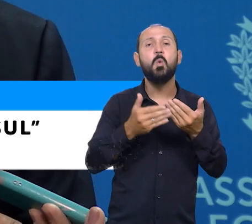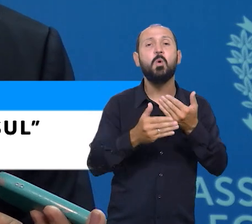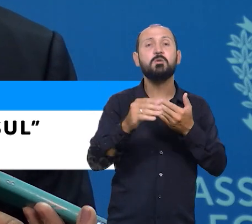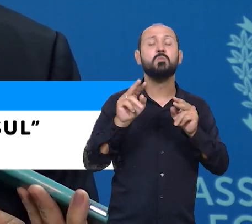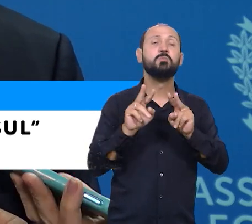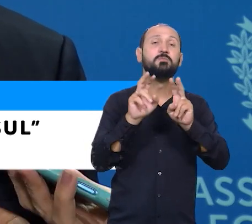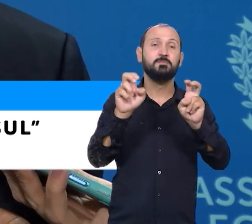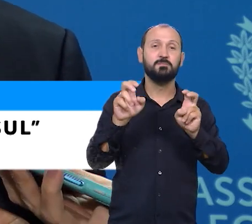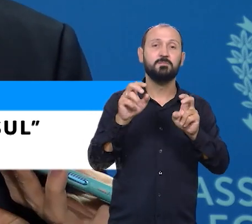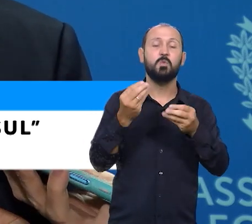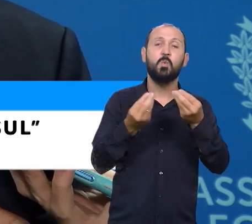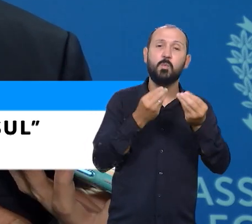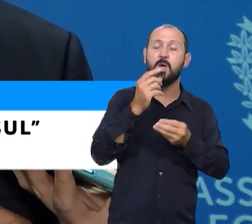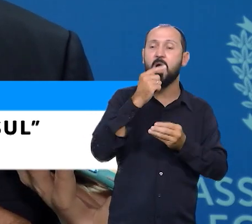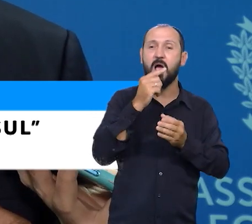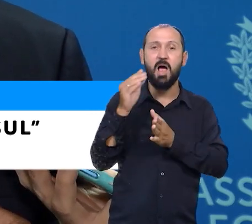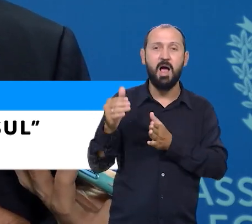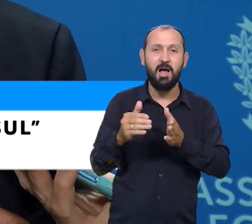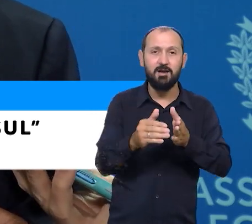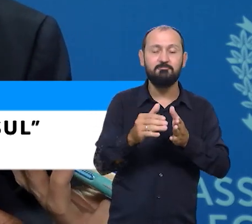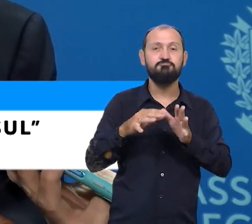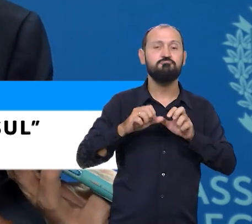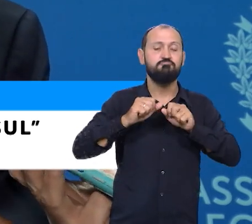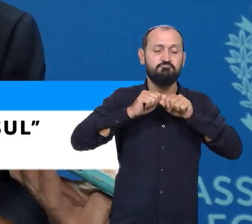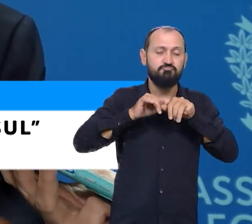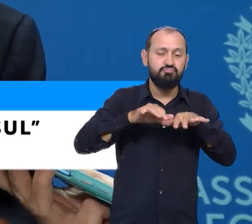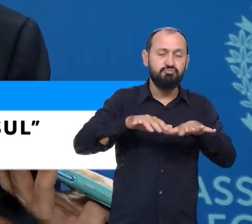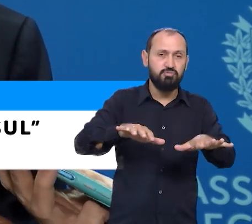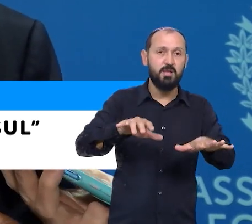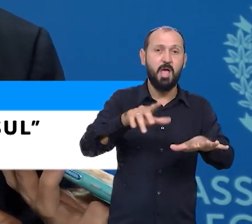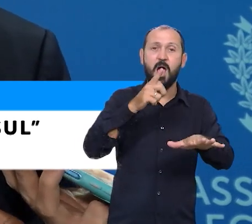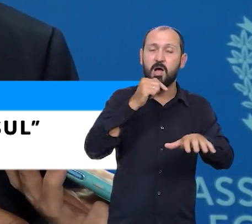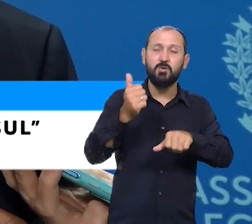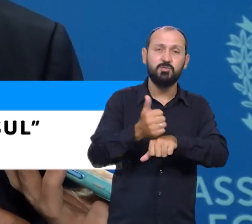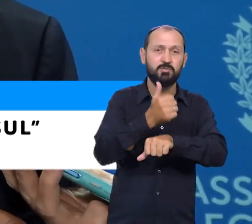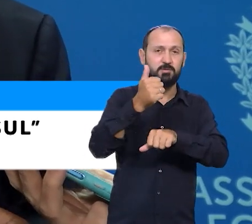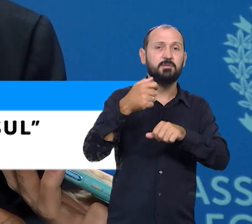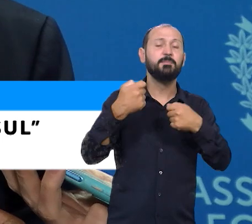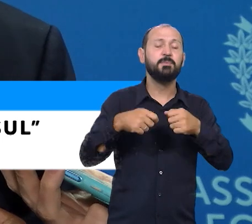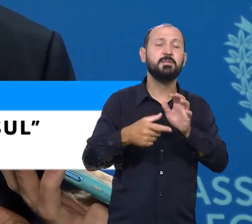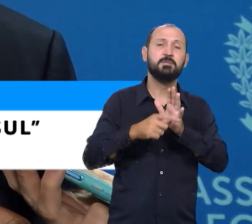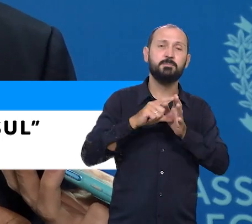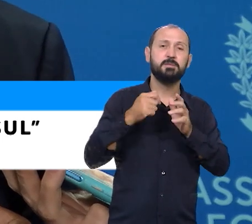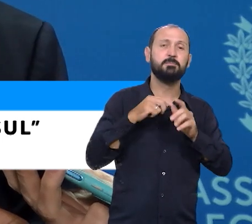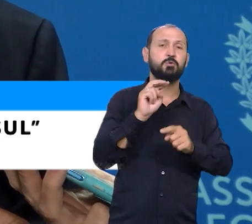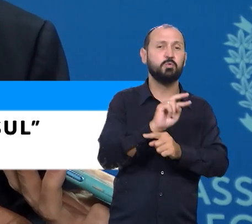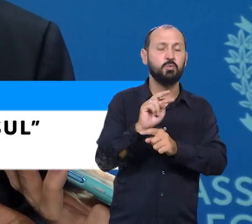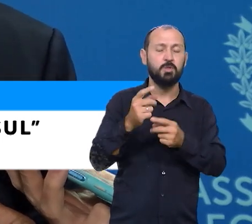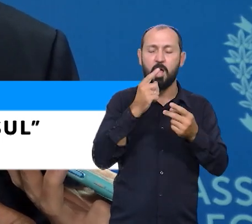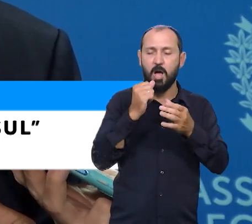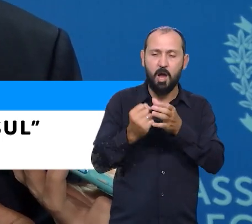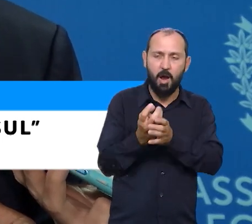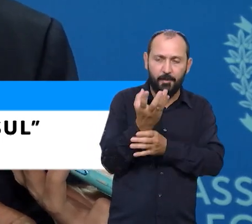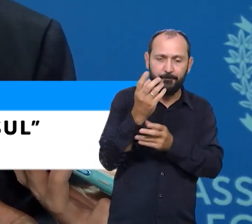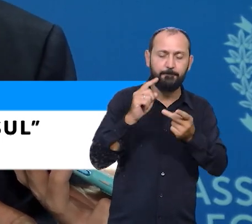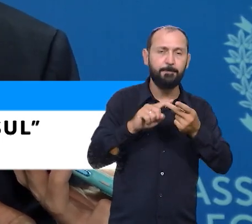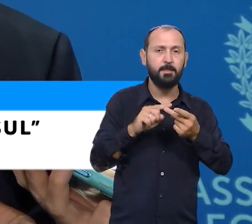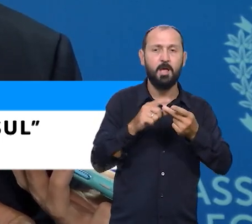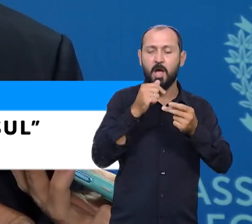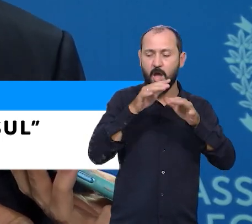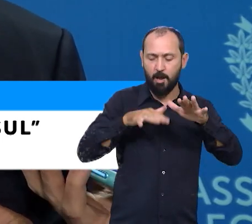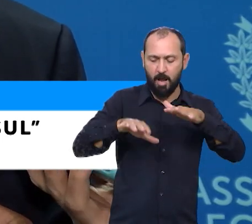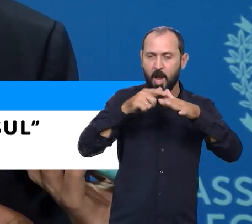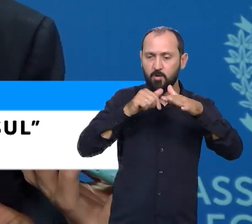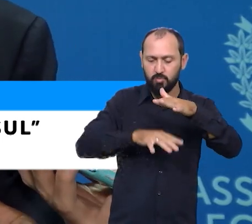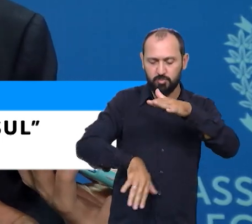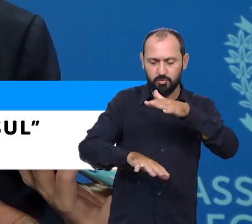hoje é a questão de colocar água para todas as pessoas e água de qualidade. E para isso nós precisamos preservar nascentes, preservar o